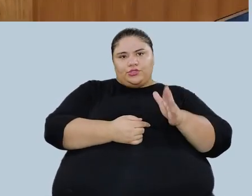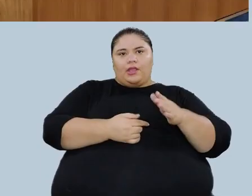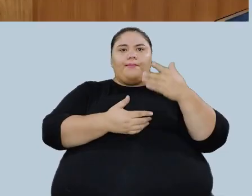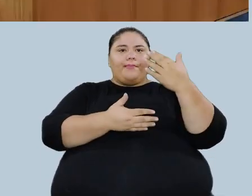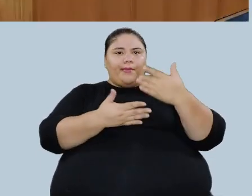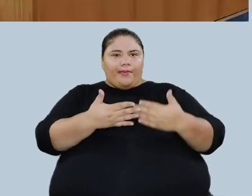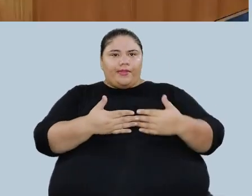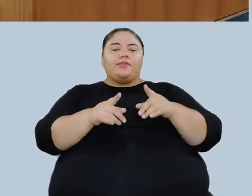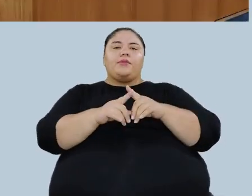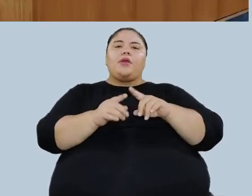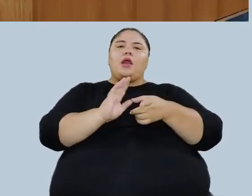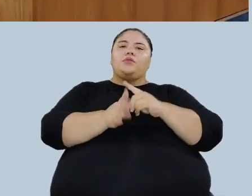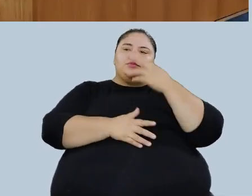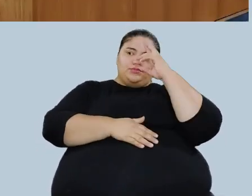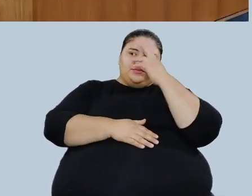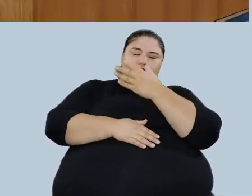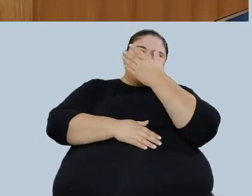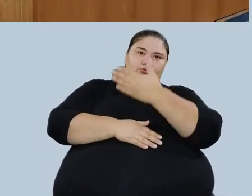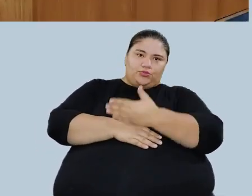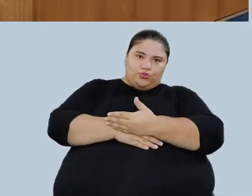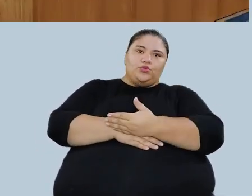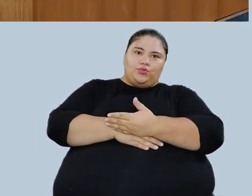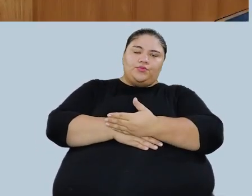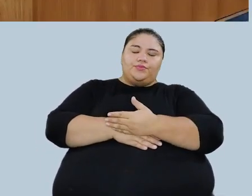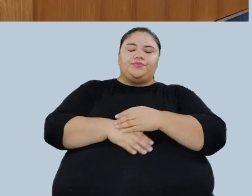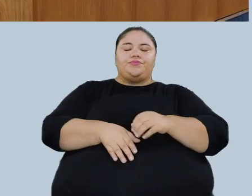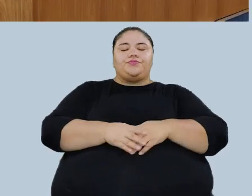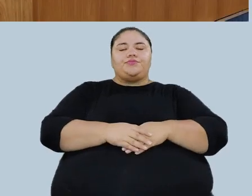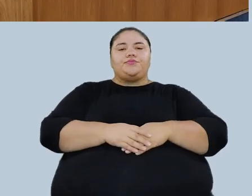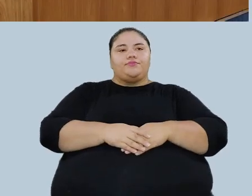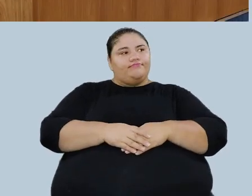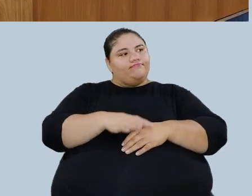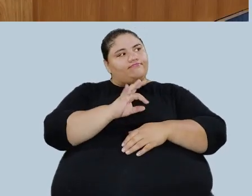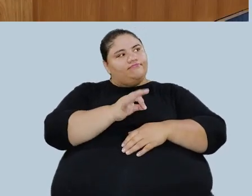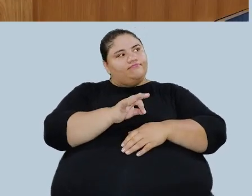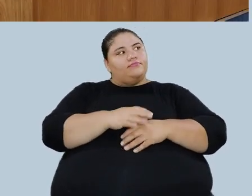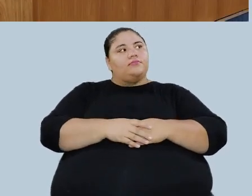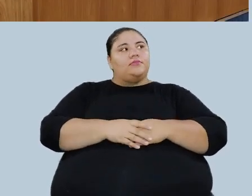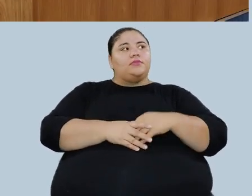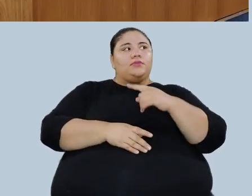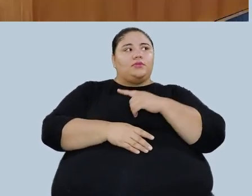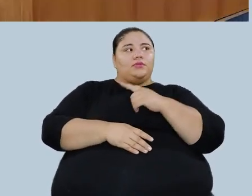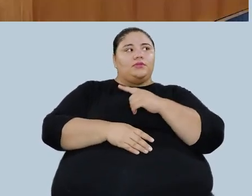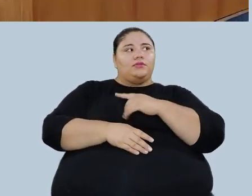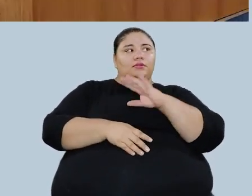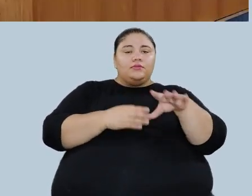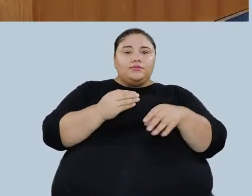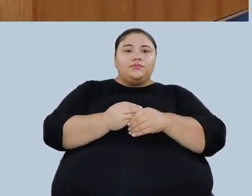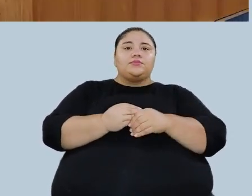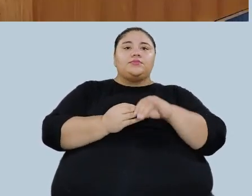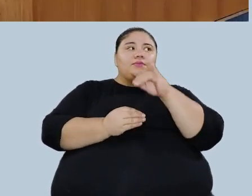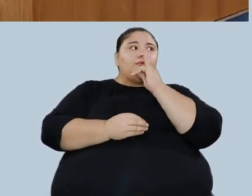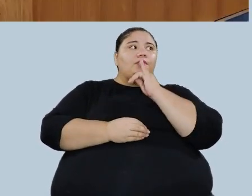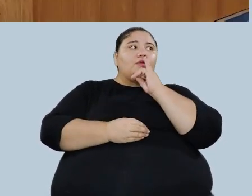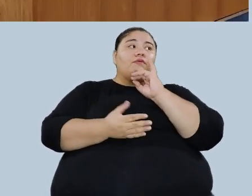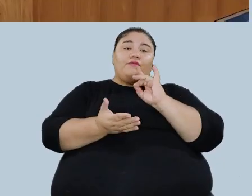mencionadas aqui, quando o senhor mencionou as holdings. Trouxe um adjetivo, holdings puras. E, na